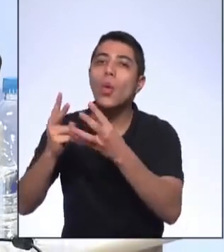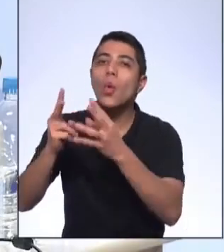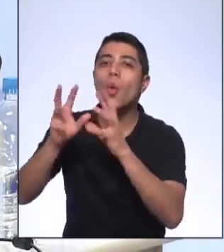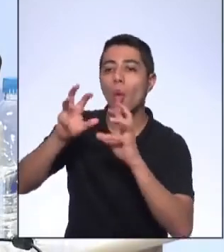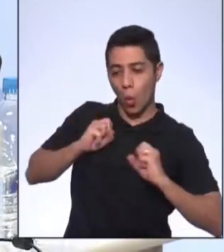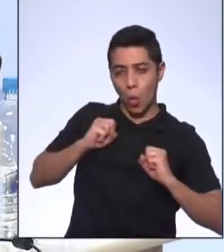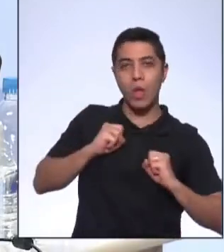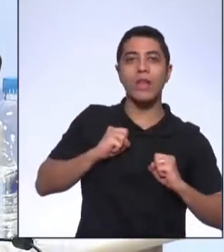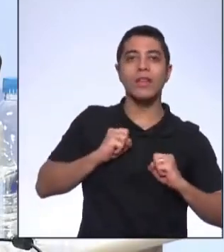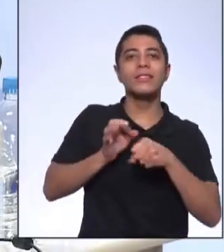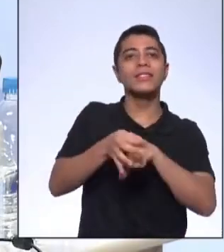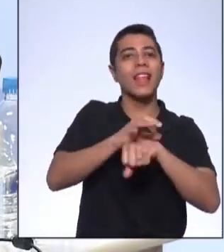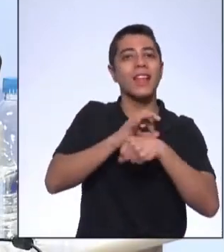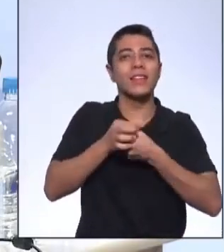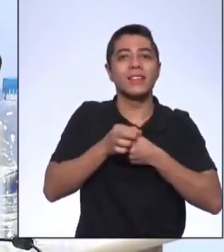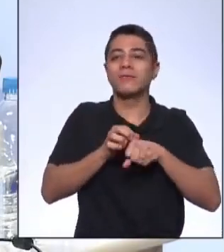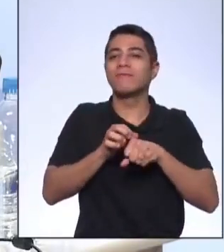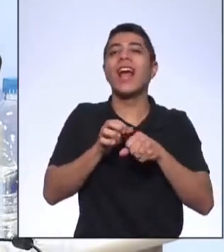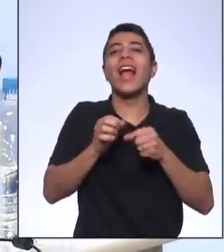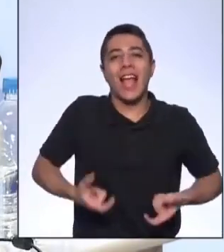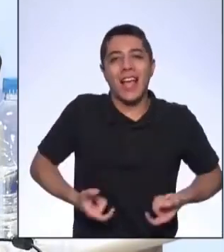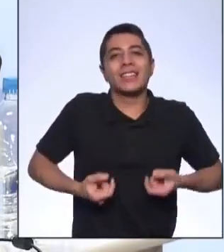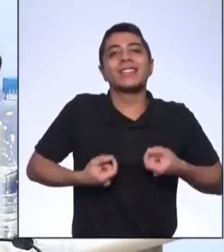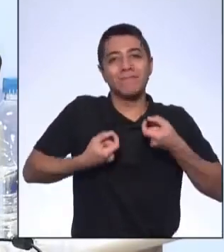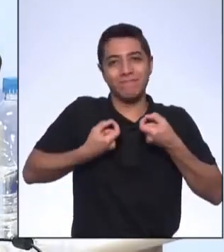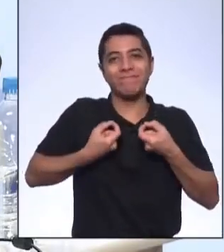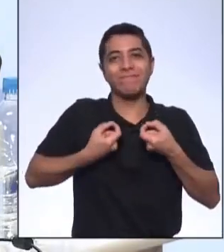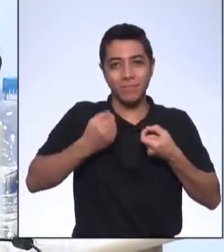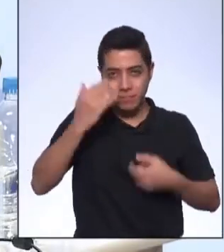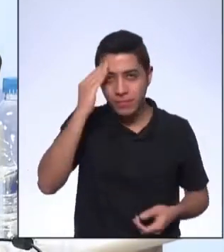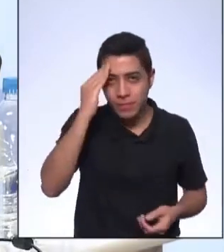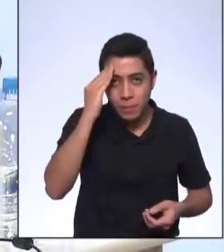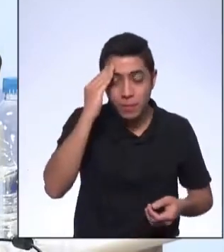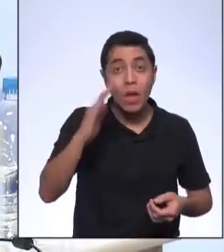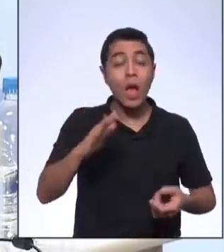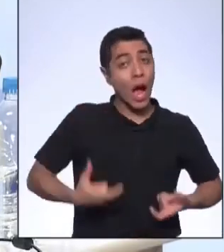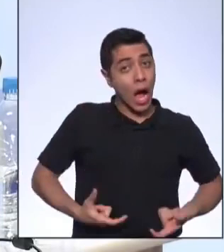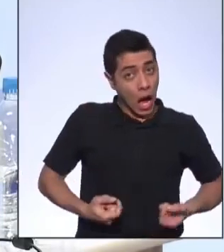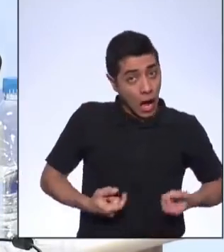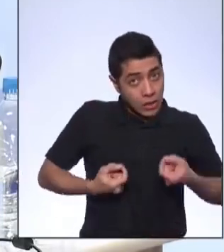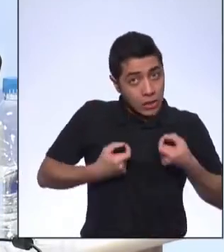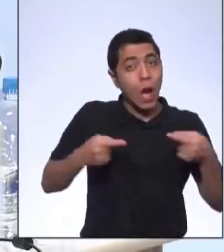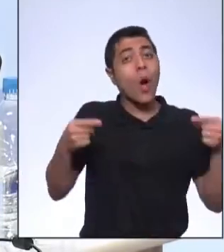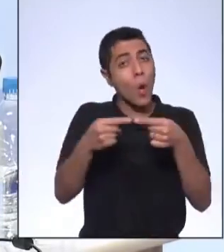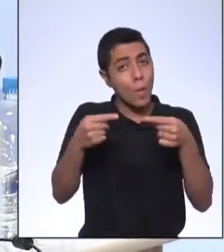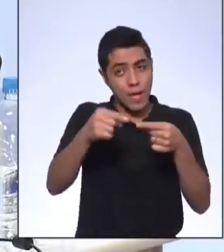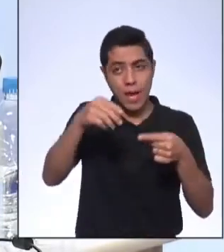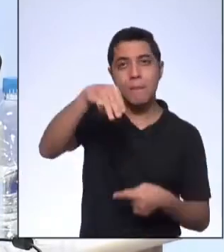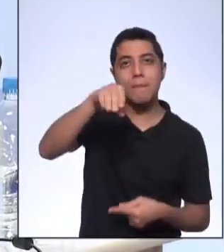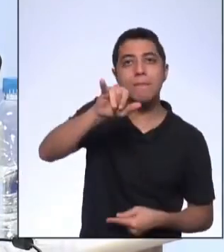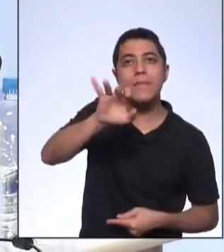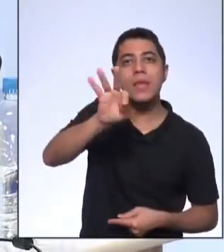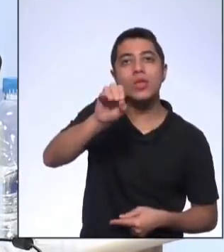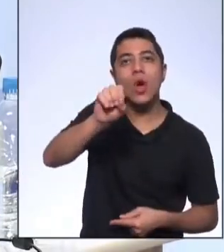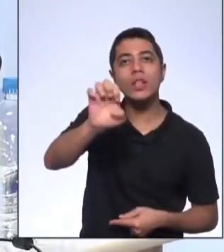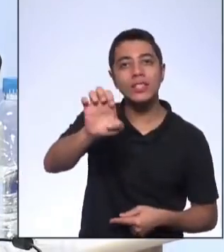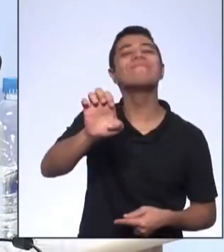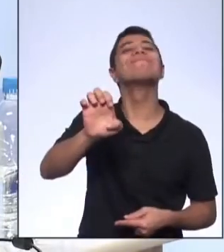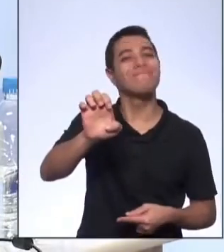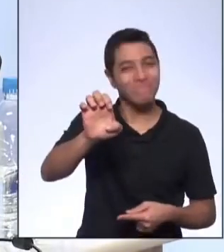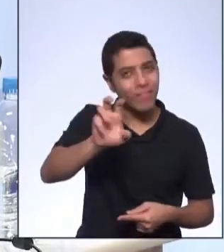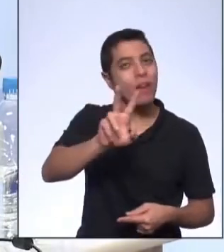são ocasionados. É só para a gente entender que o câncer ele tem a ver com o processo de mitose. Okay? Passando aí,